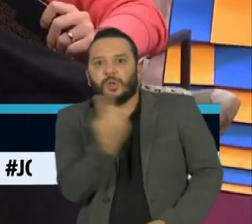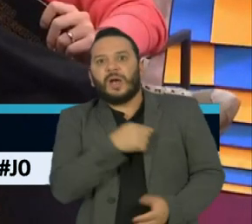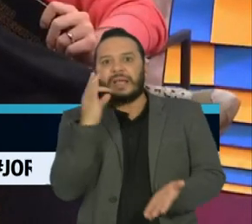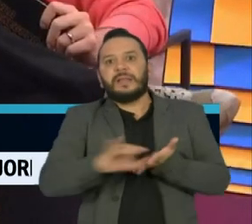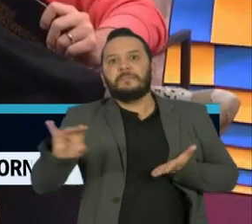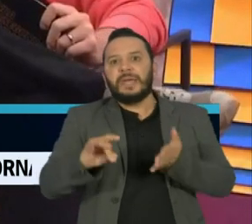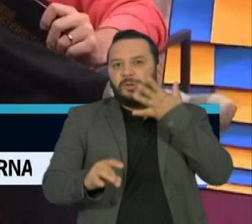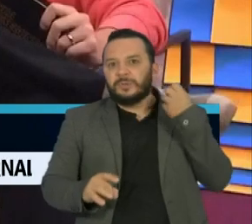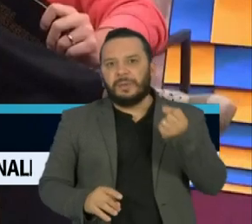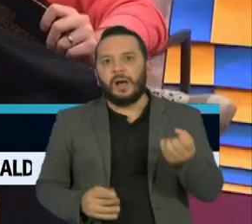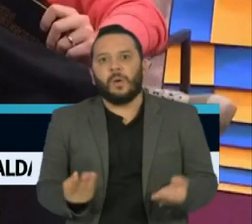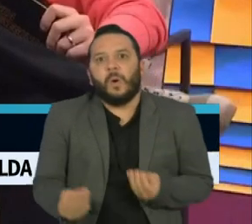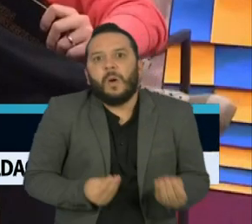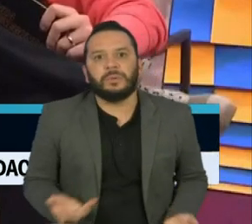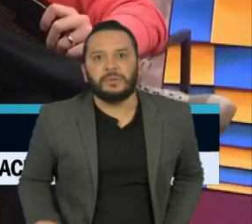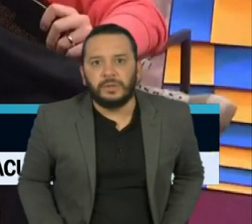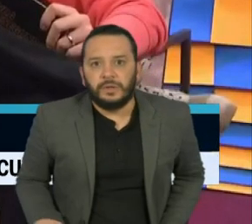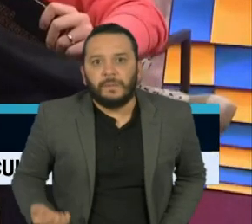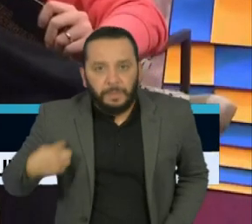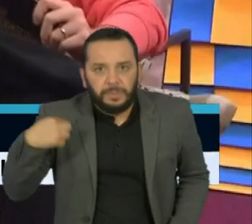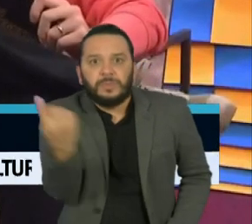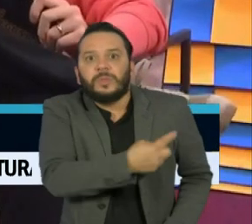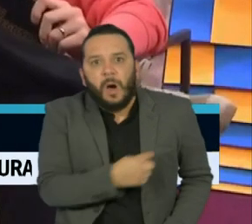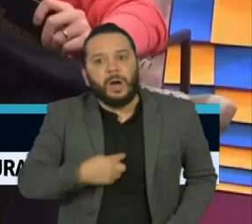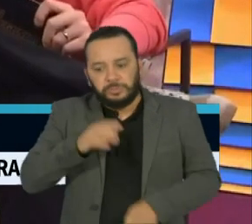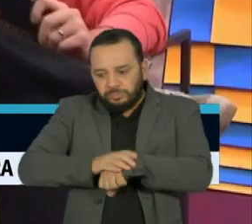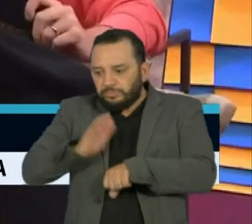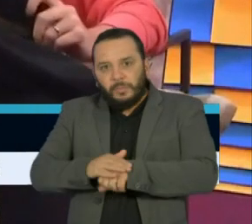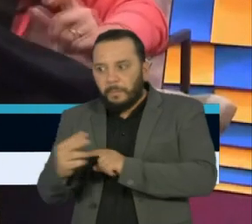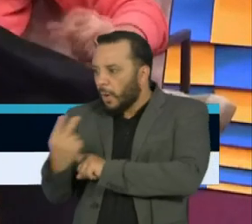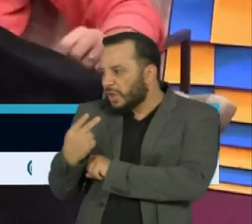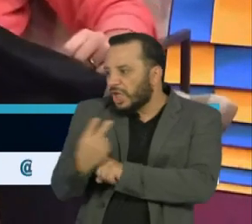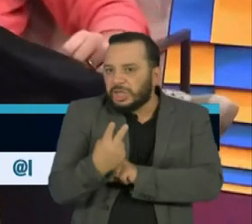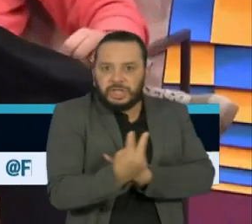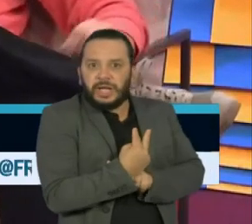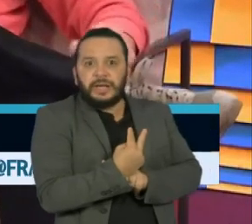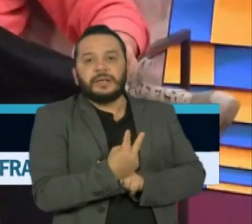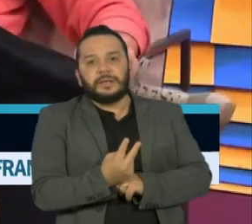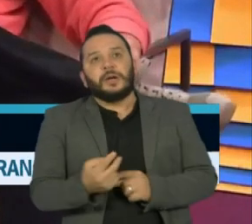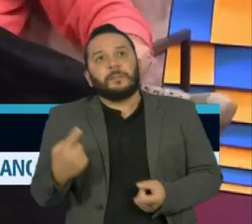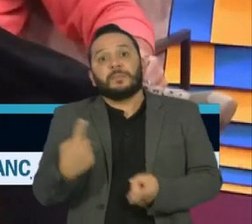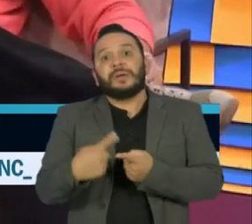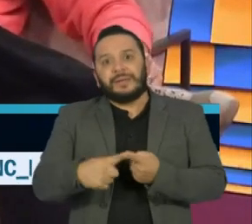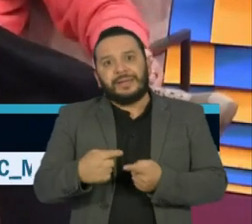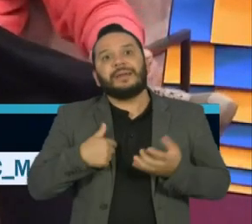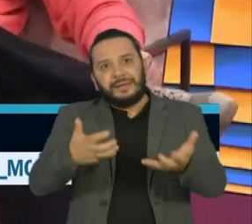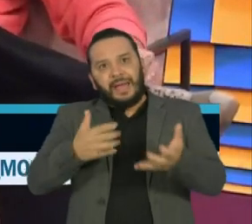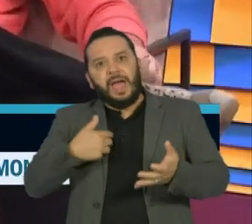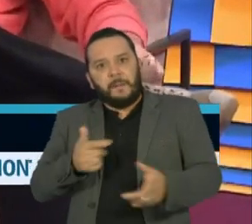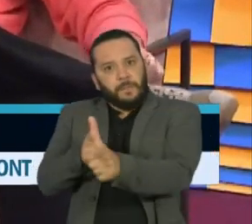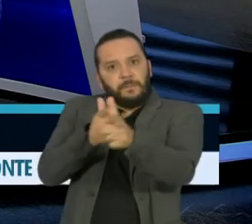como a gente puder, porque a gente está por nossa conta e risco nesse grande projeto assassino de preto que é o Brasil, mano.